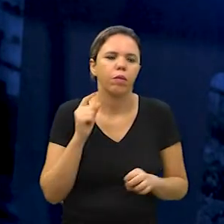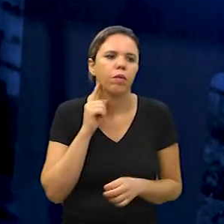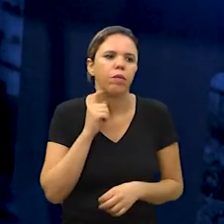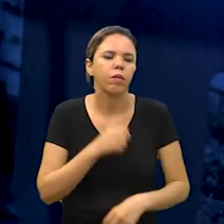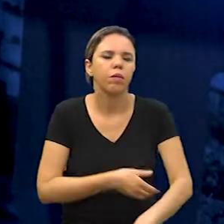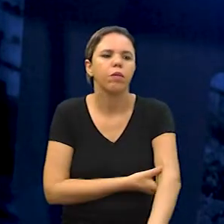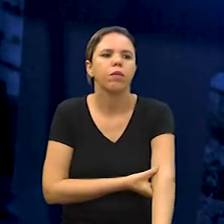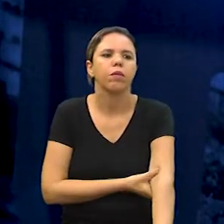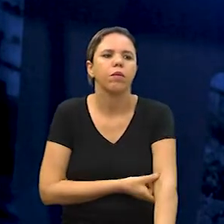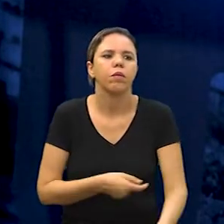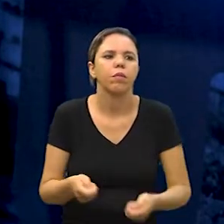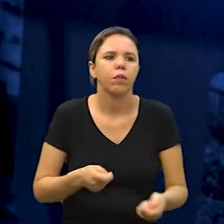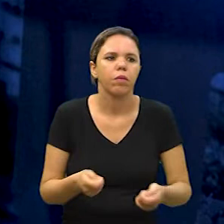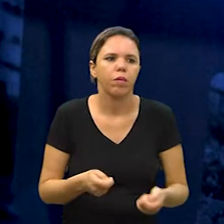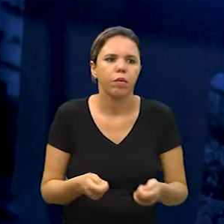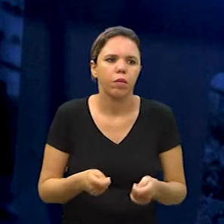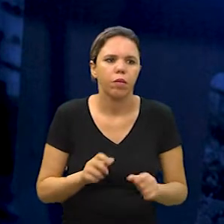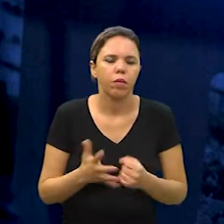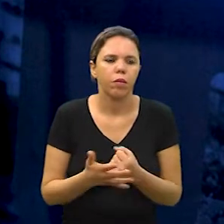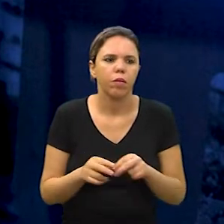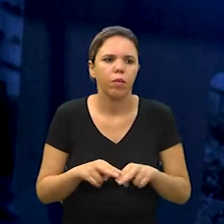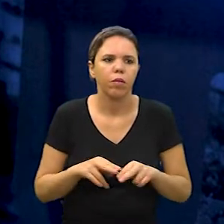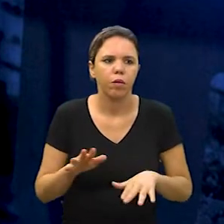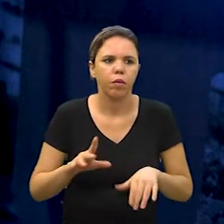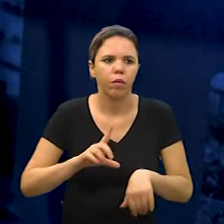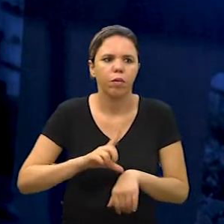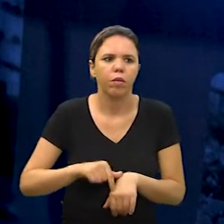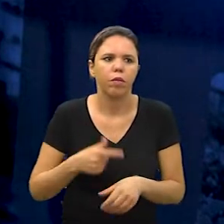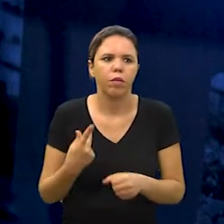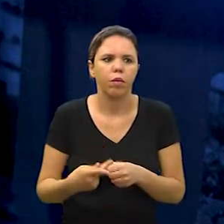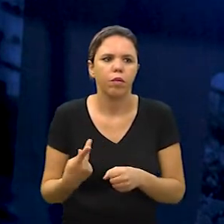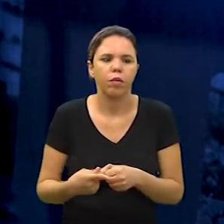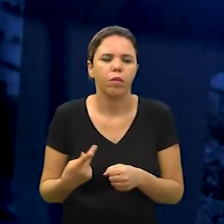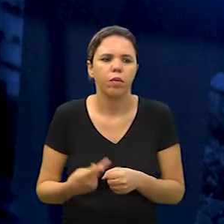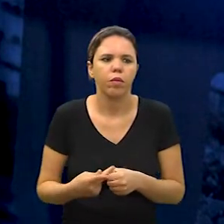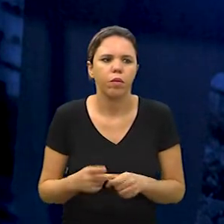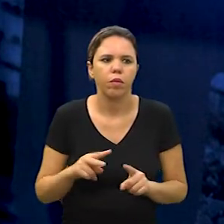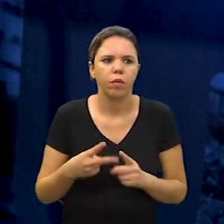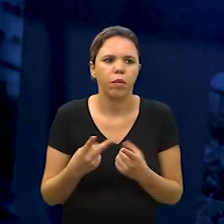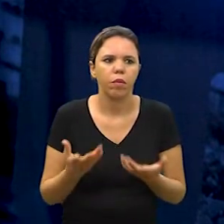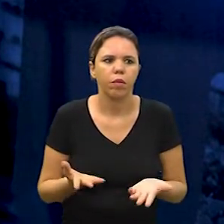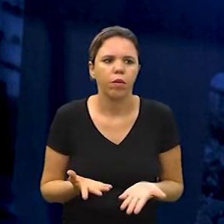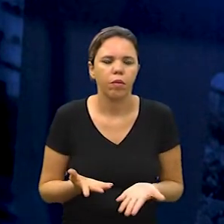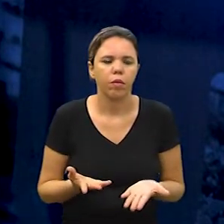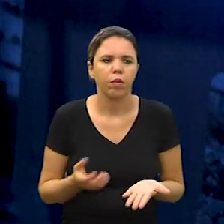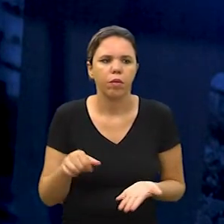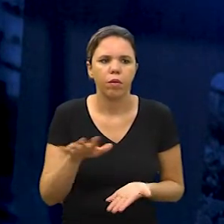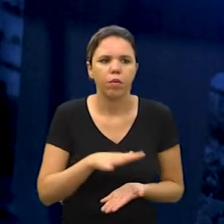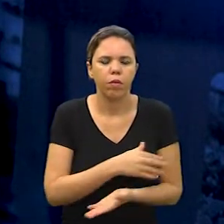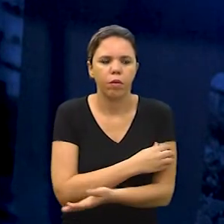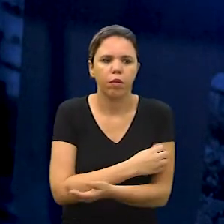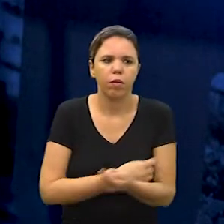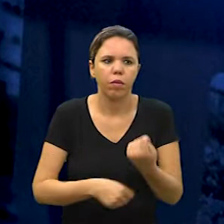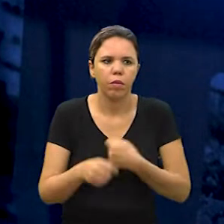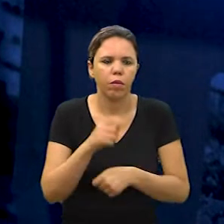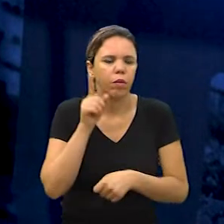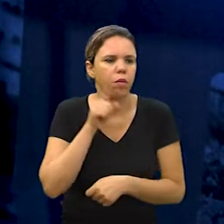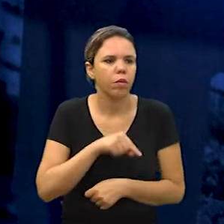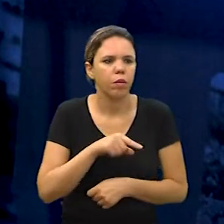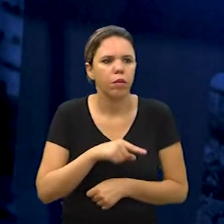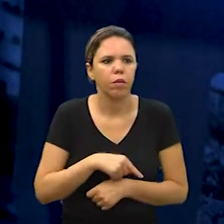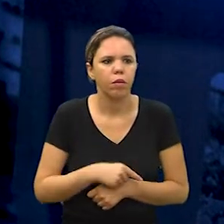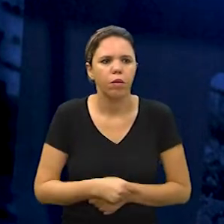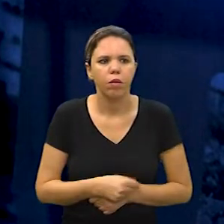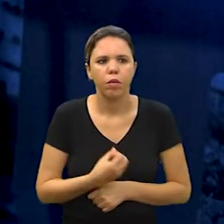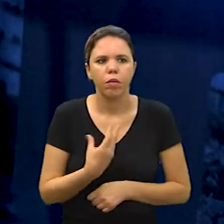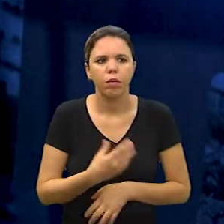empreendimentos que a gente segurou até um pouco por causa da pandemia e muito atraso de produto. Então, as perspectivas, de forma geral, do mercado imobiliário nos Estados Unidos,